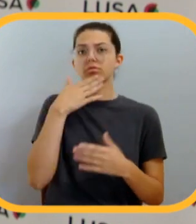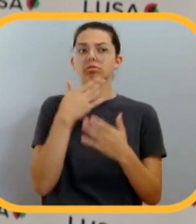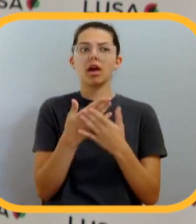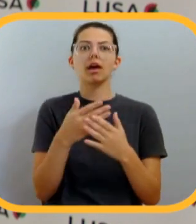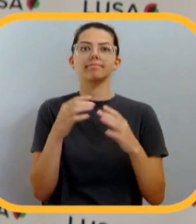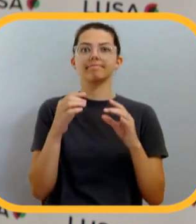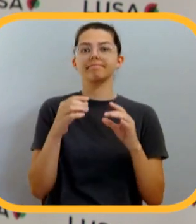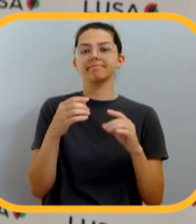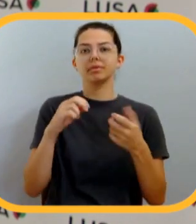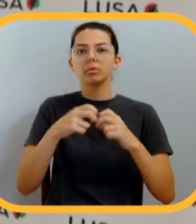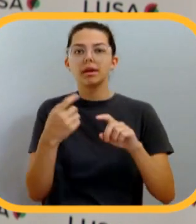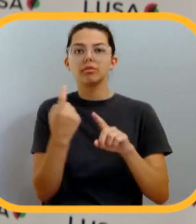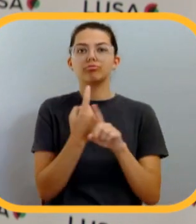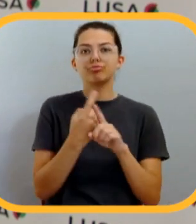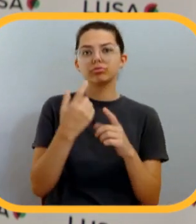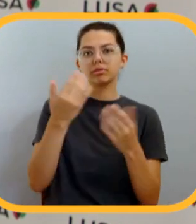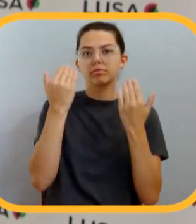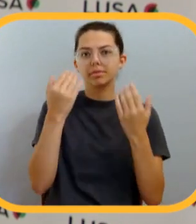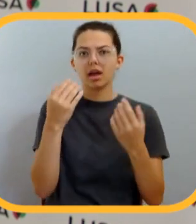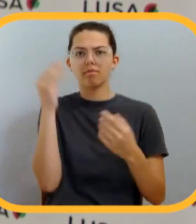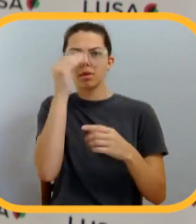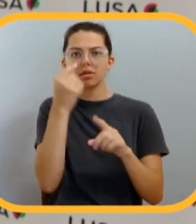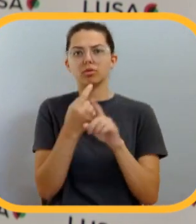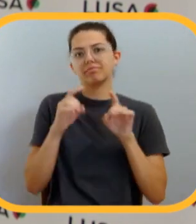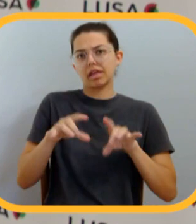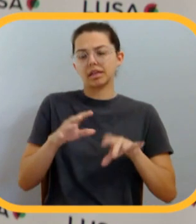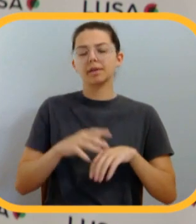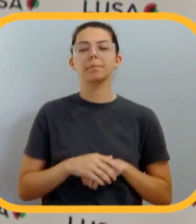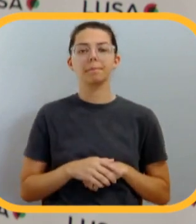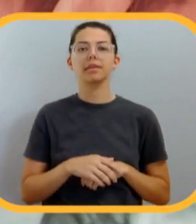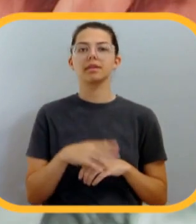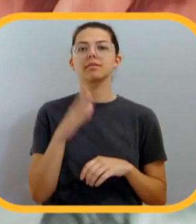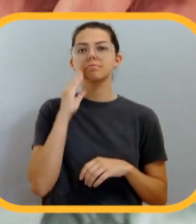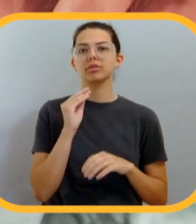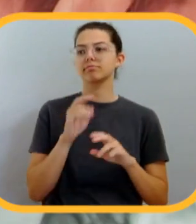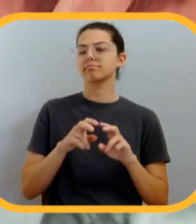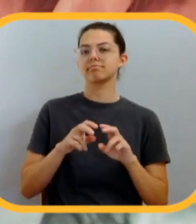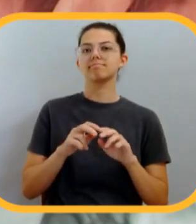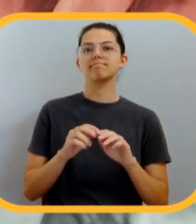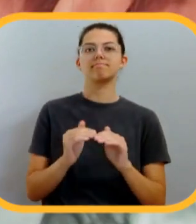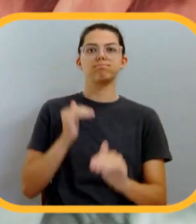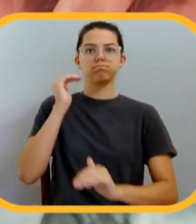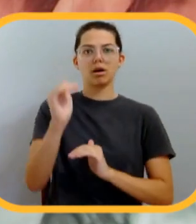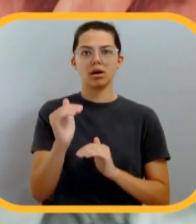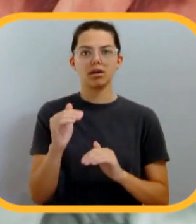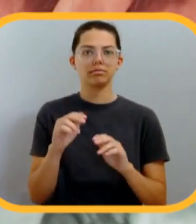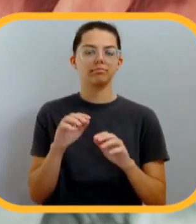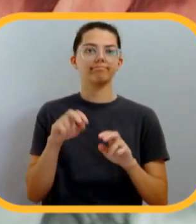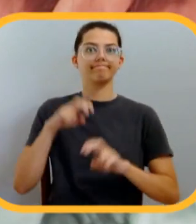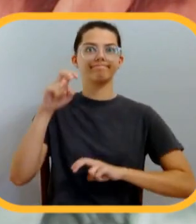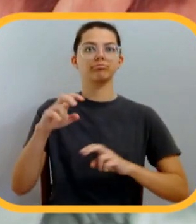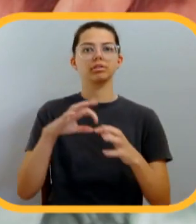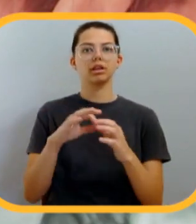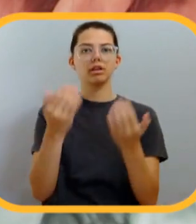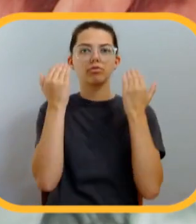calhar muitos dissabores em termos da forma como é partilhada a informação entre todos. Acho que vai haver um salto quântico, não é?